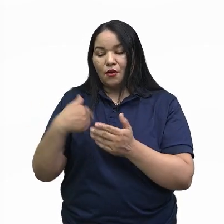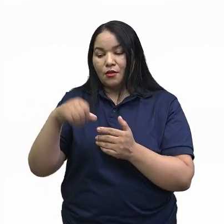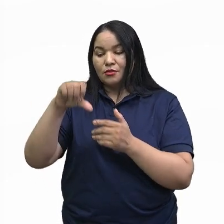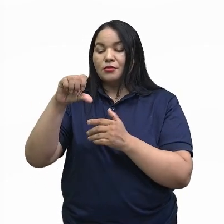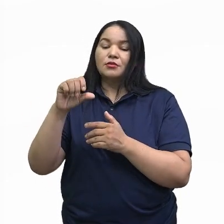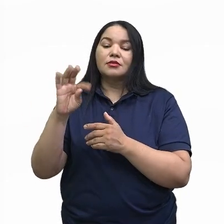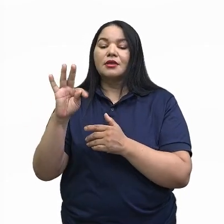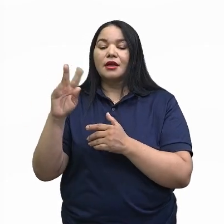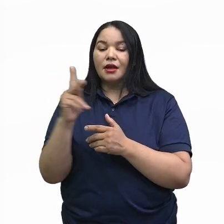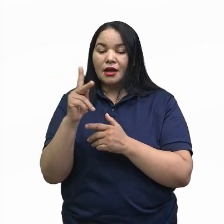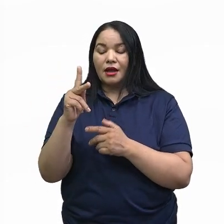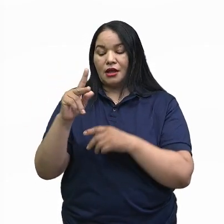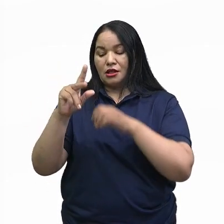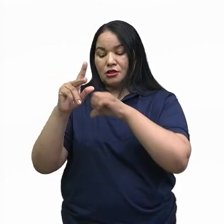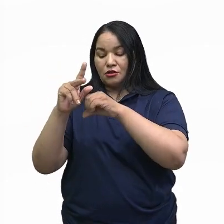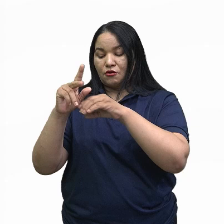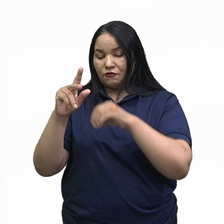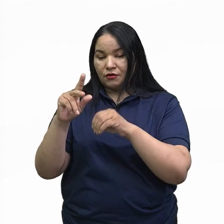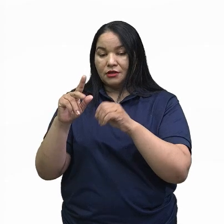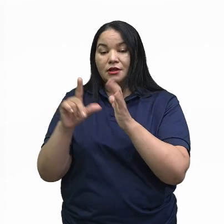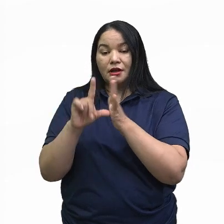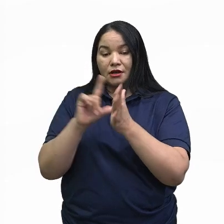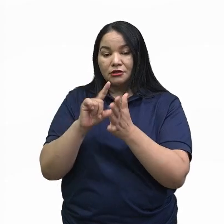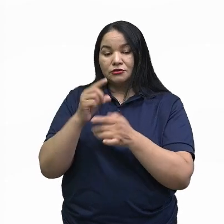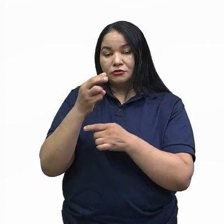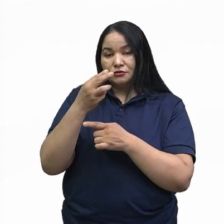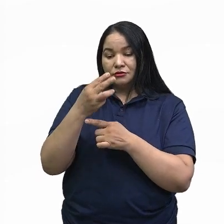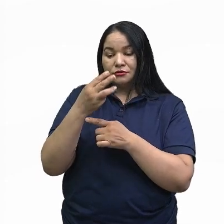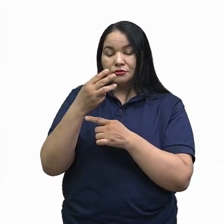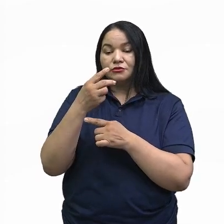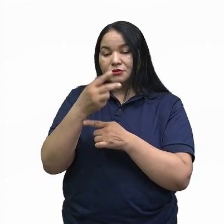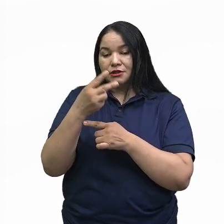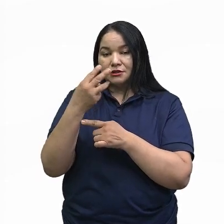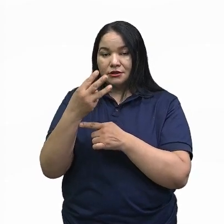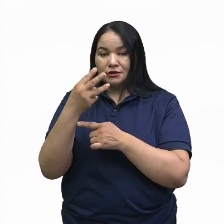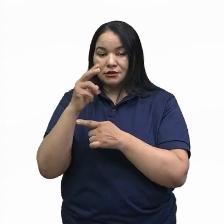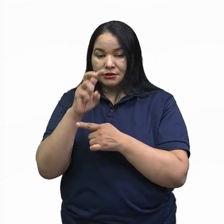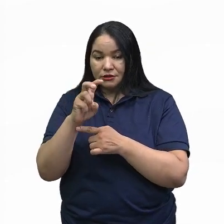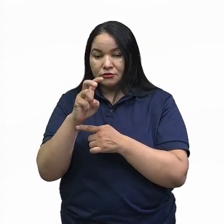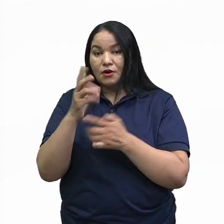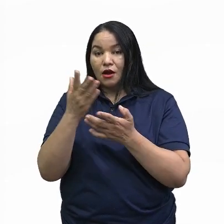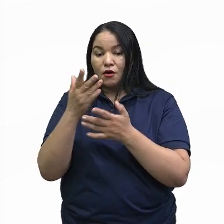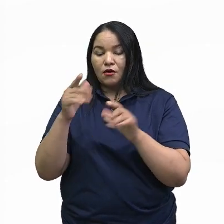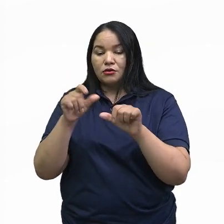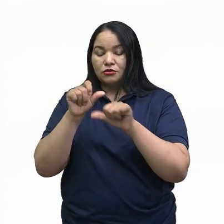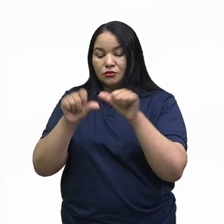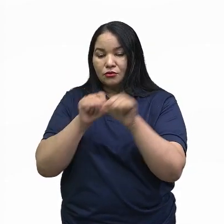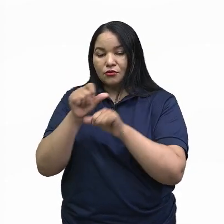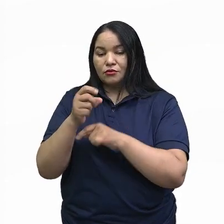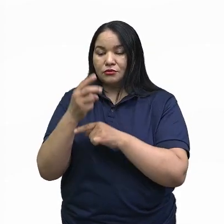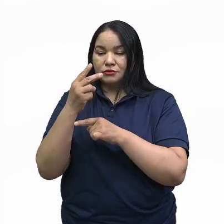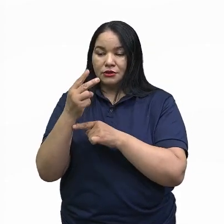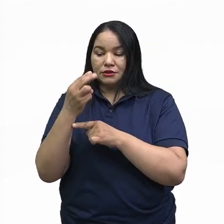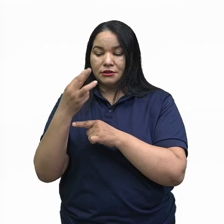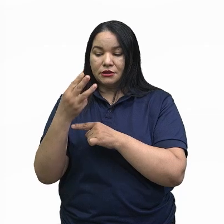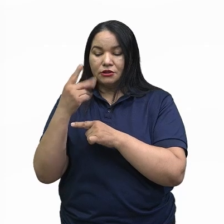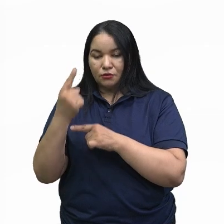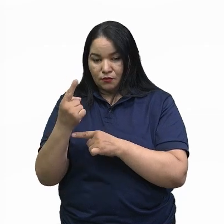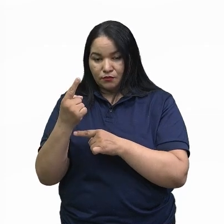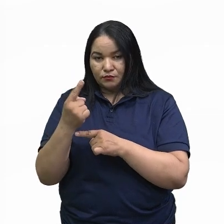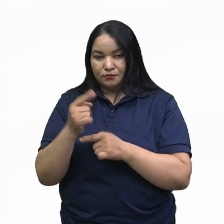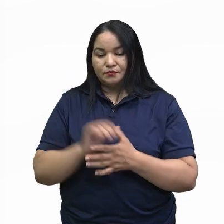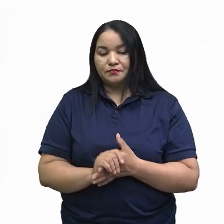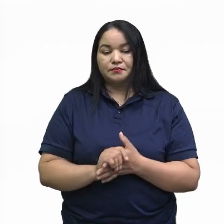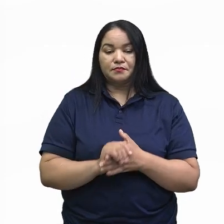númerozinho de cima, né, que é a massa, que antes era 235, agora, você tá vendo aí, é 231. Tá bom?